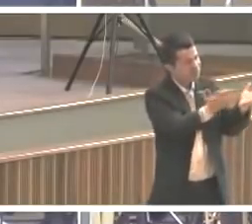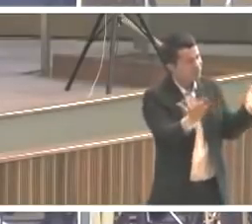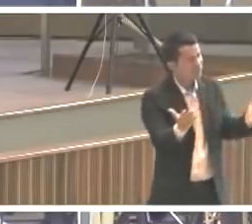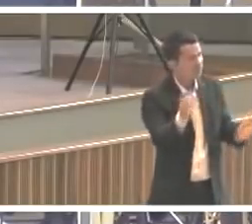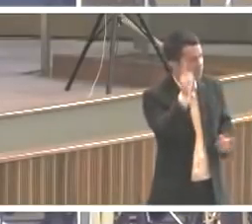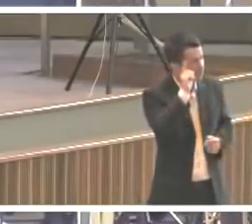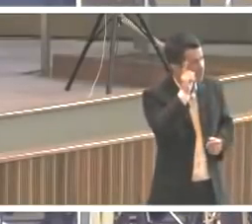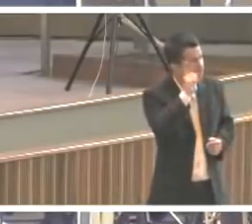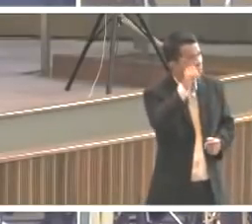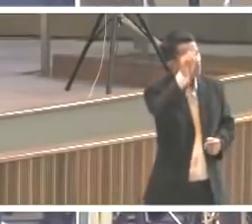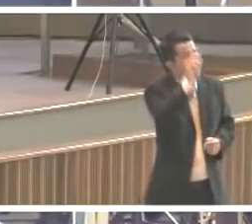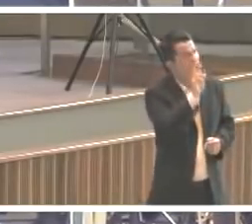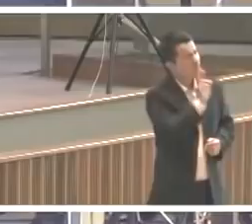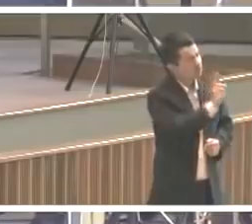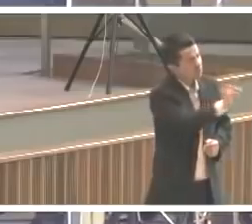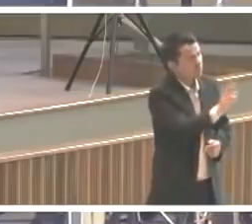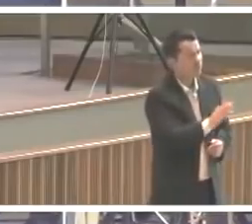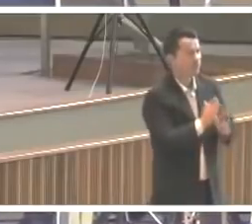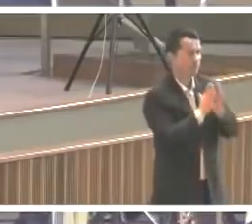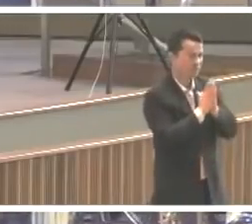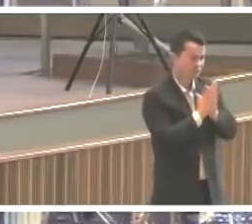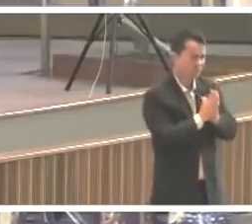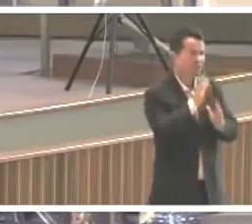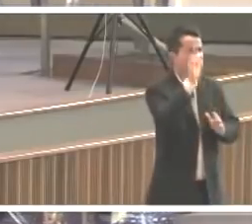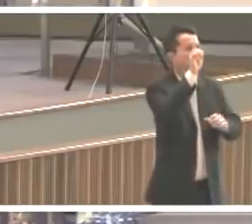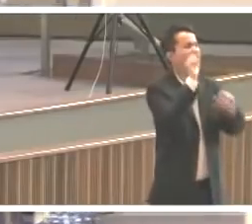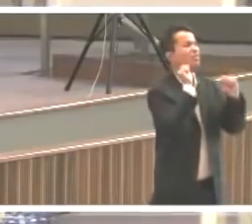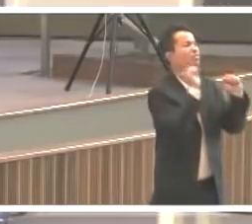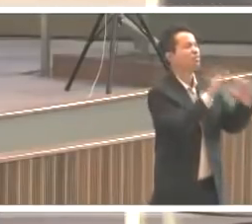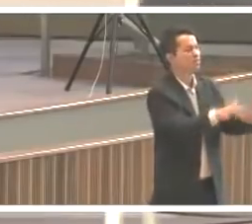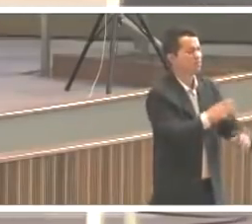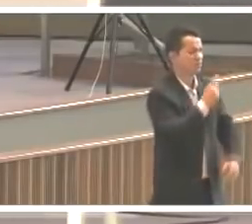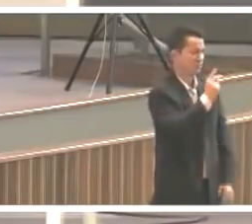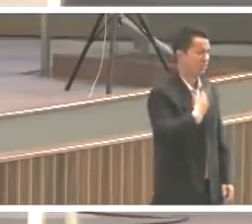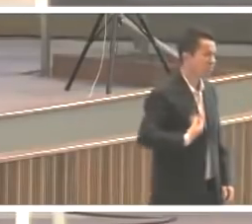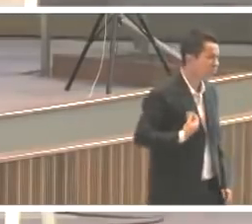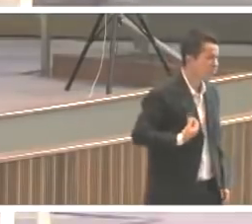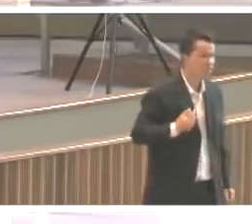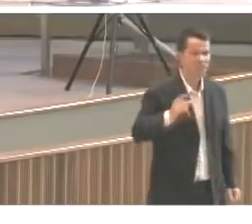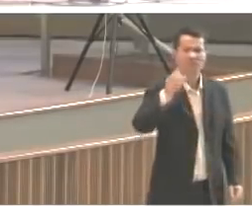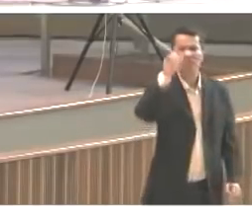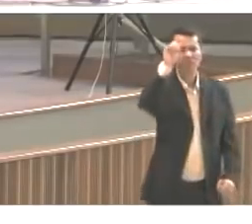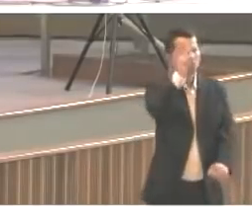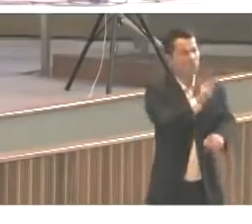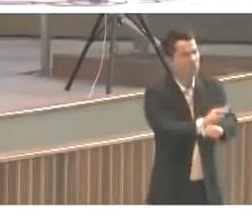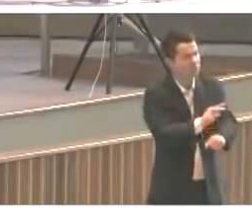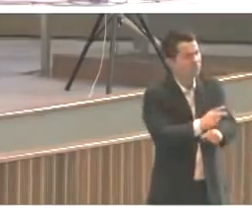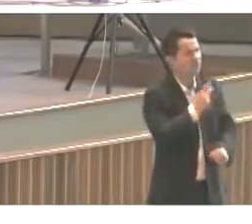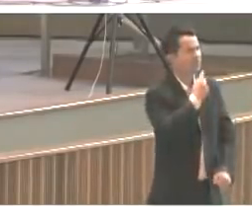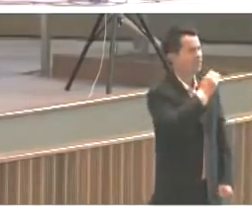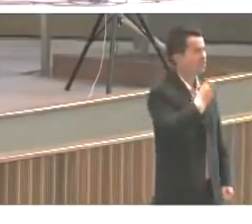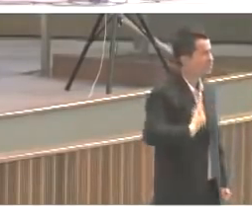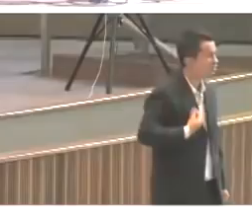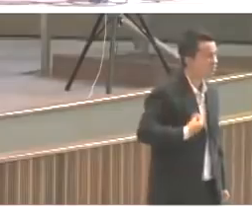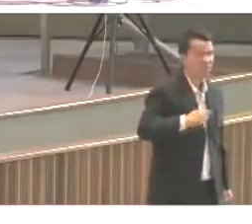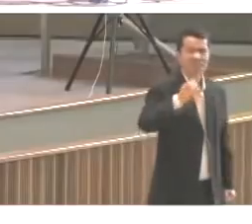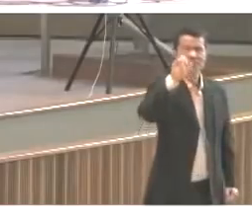de oração na sua vida, Deus não apenas está fazendo um ato de graça, Ele está invadindo o teu